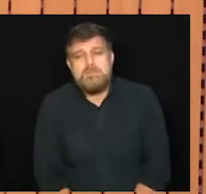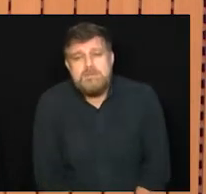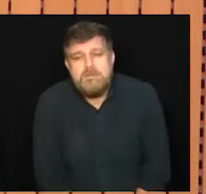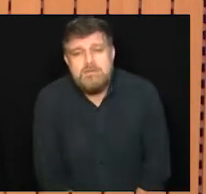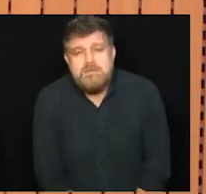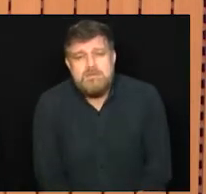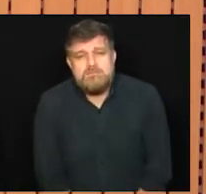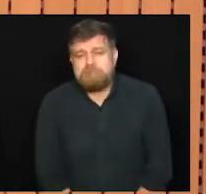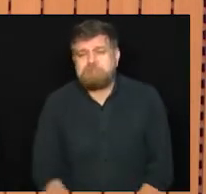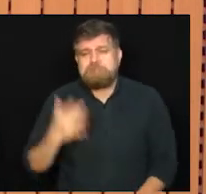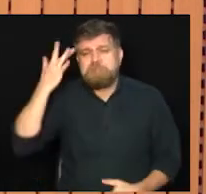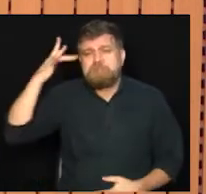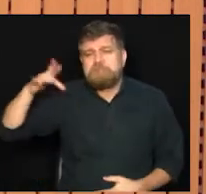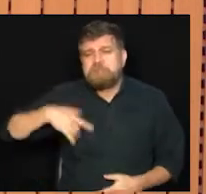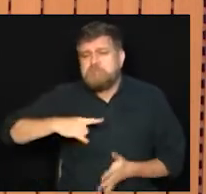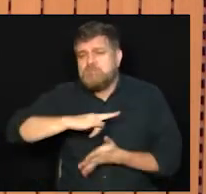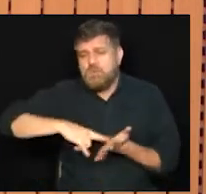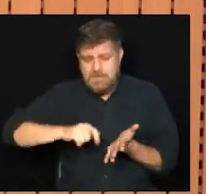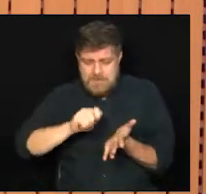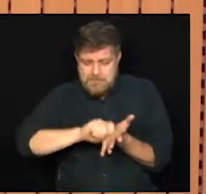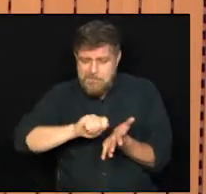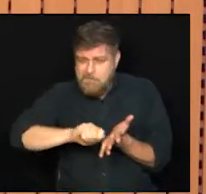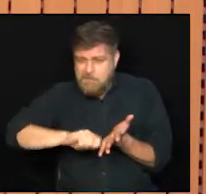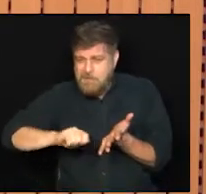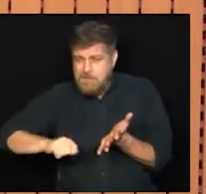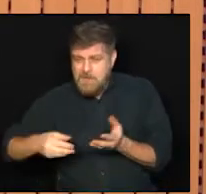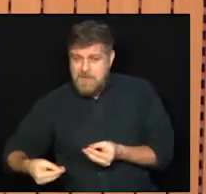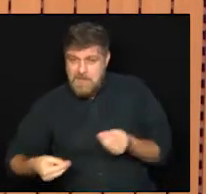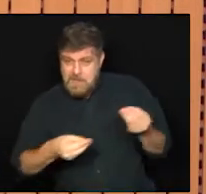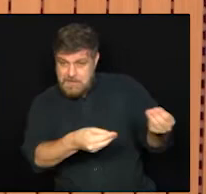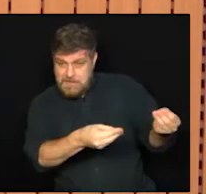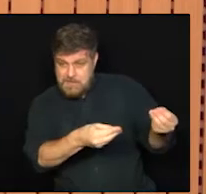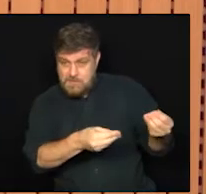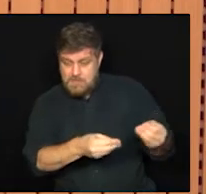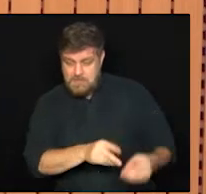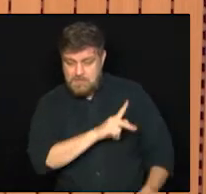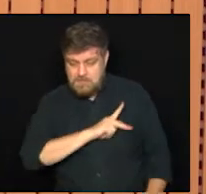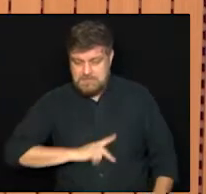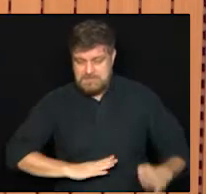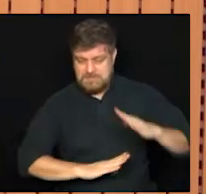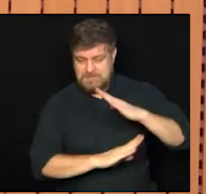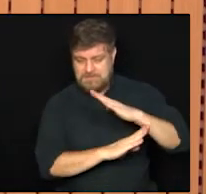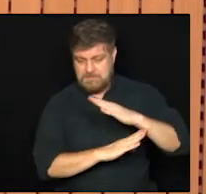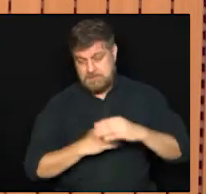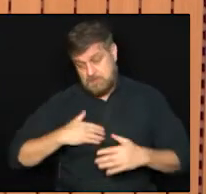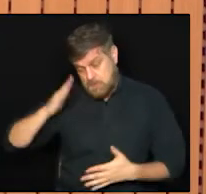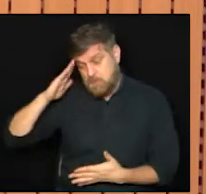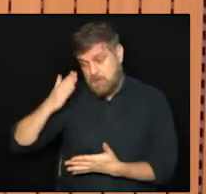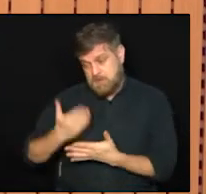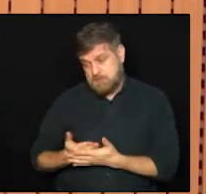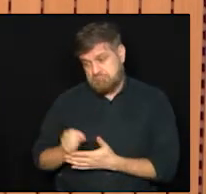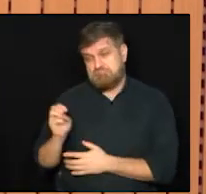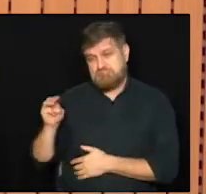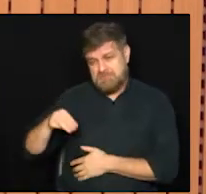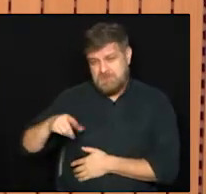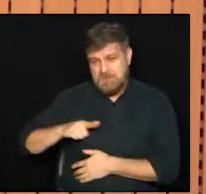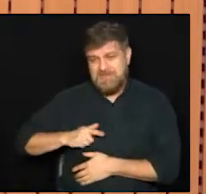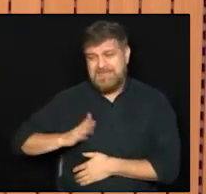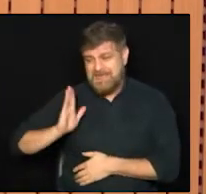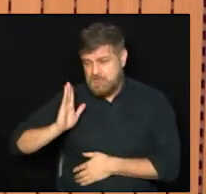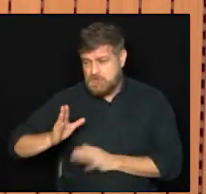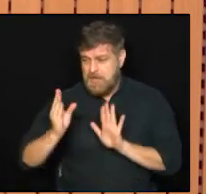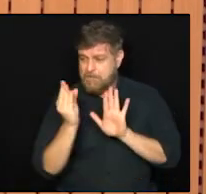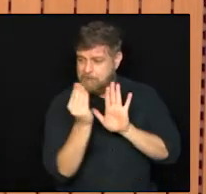Eu não sei se nesse documento que está entregue à Câmara, né, deve, acredito que sim, né, já conter